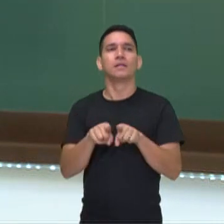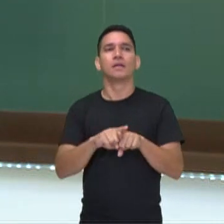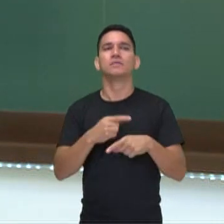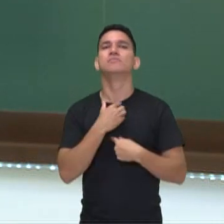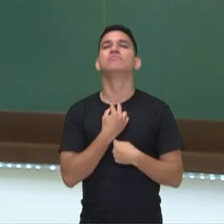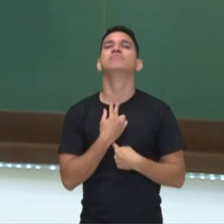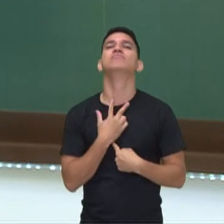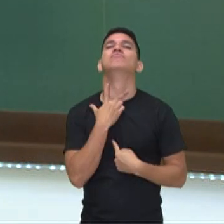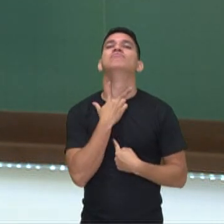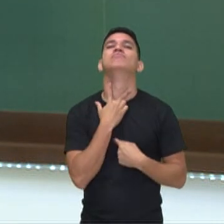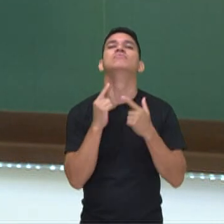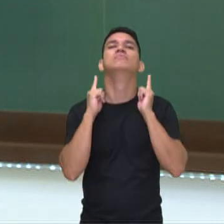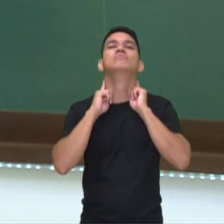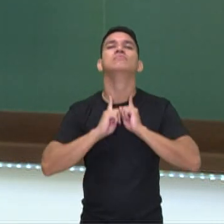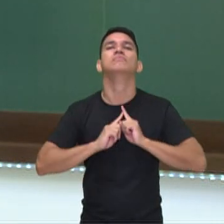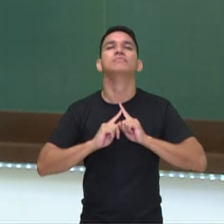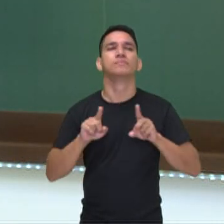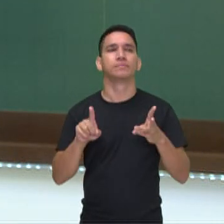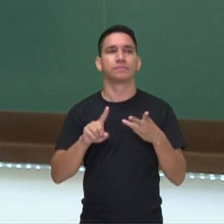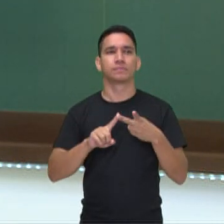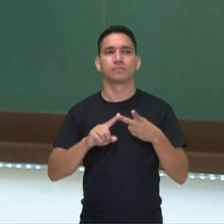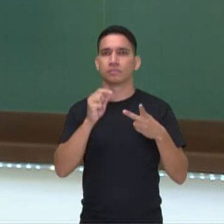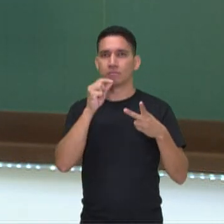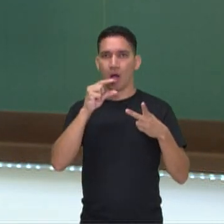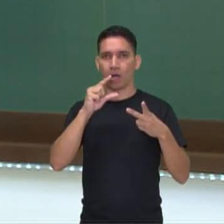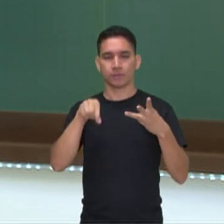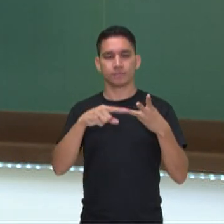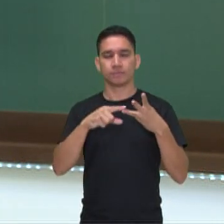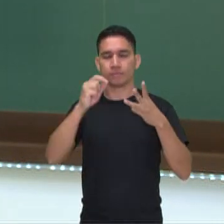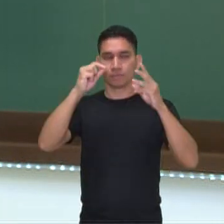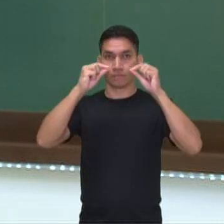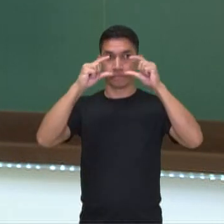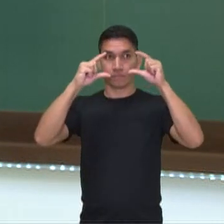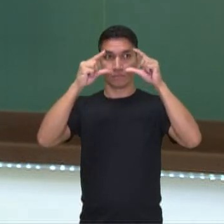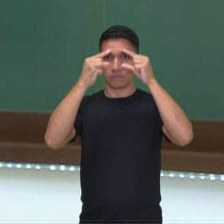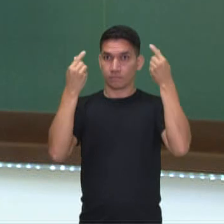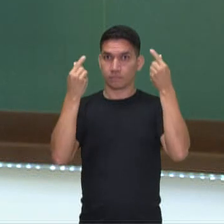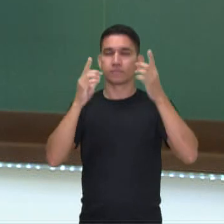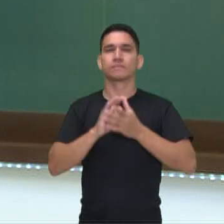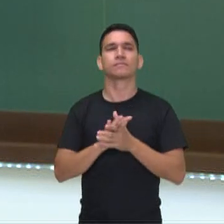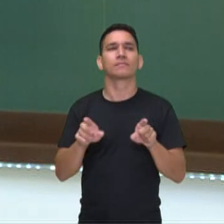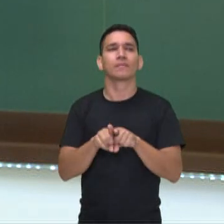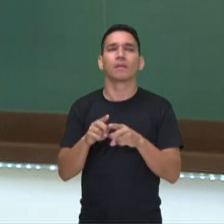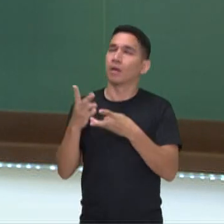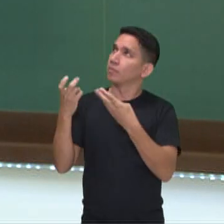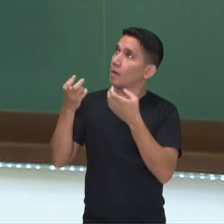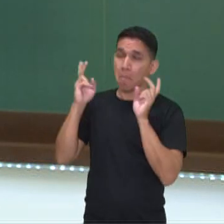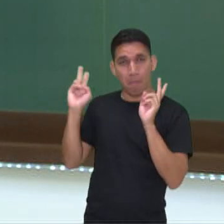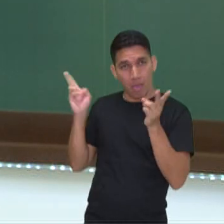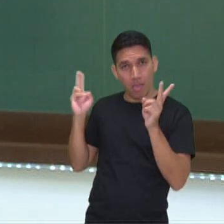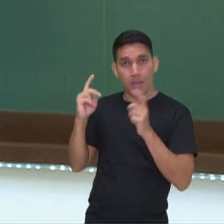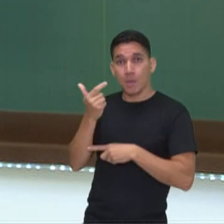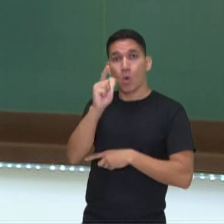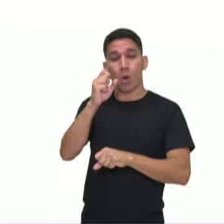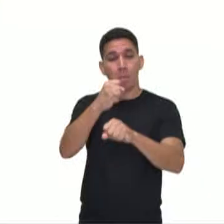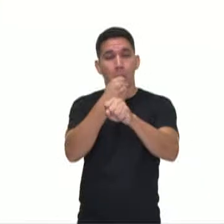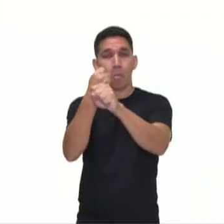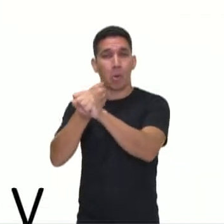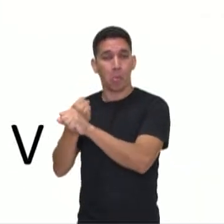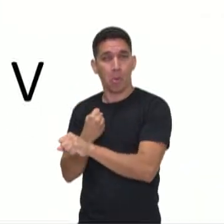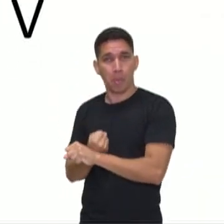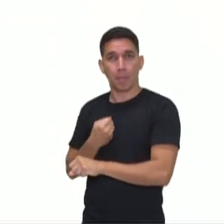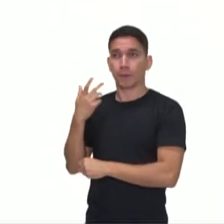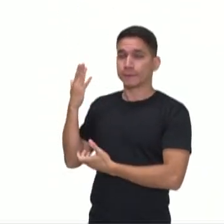V, lábios entreabertos, olhos espaçados, né? E você vê aqui também a mesma concepção em outras esculturas